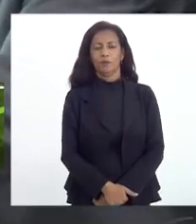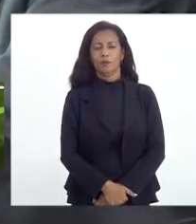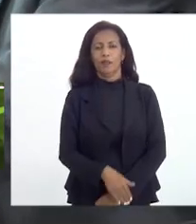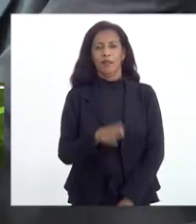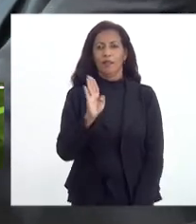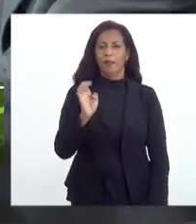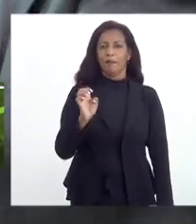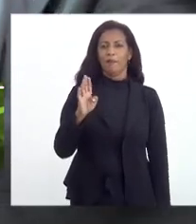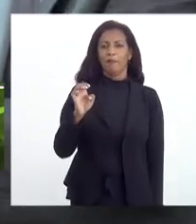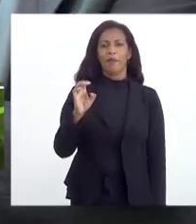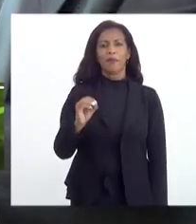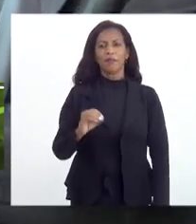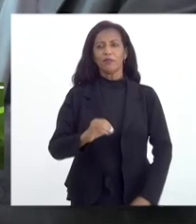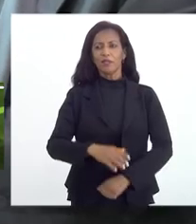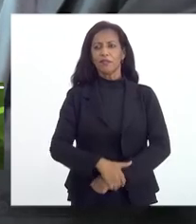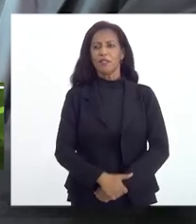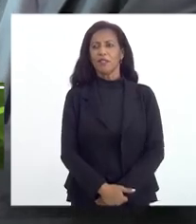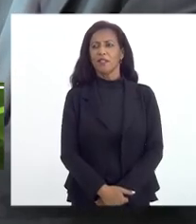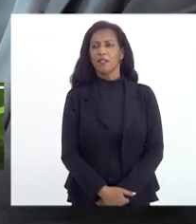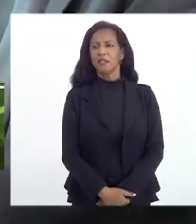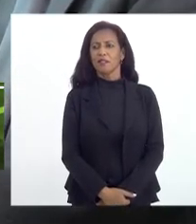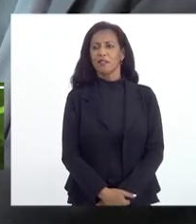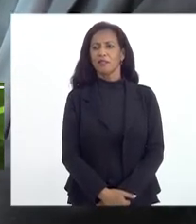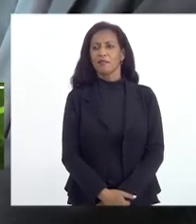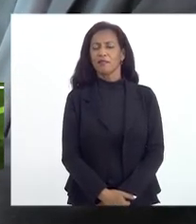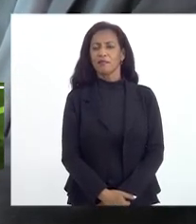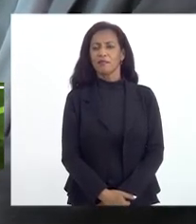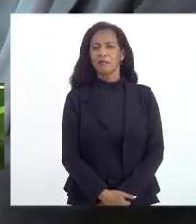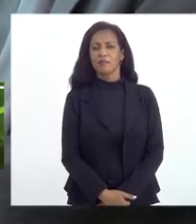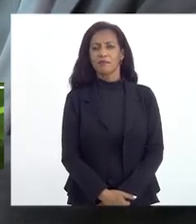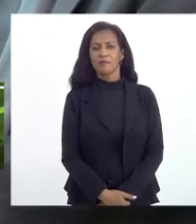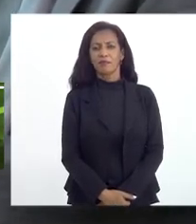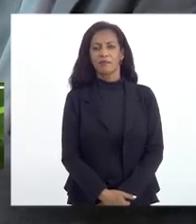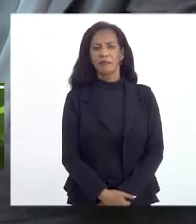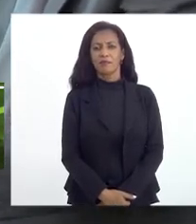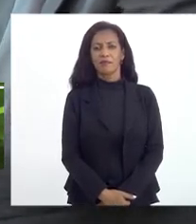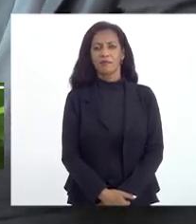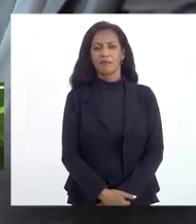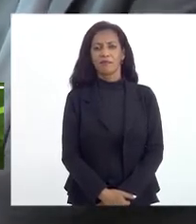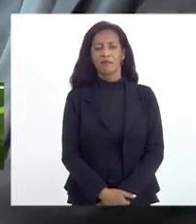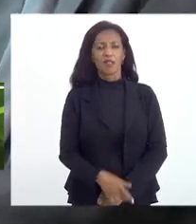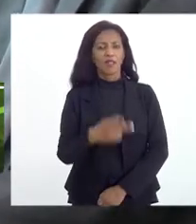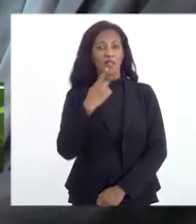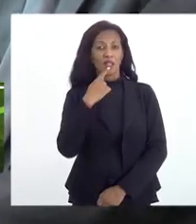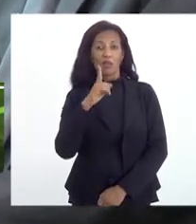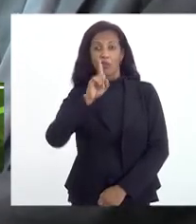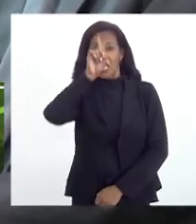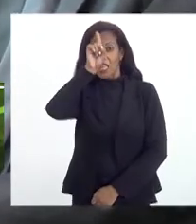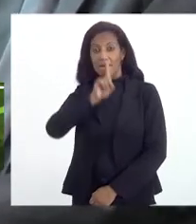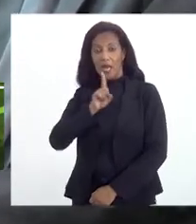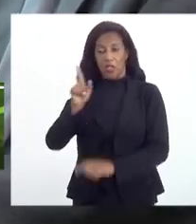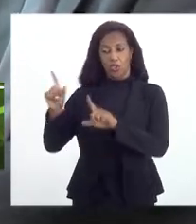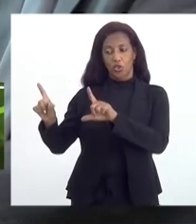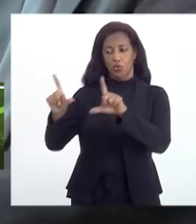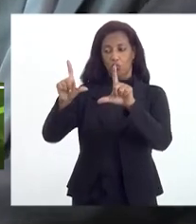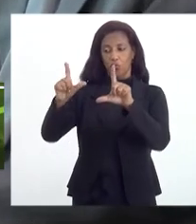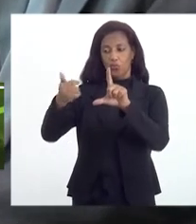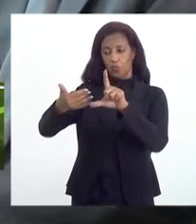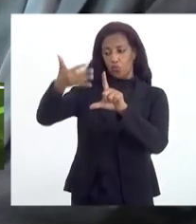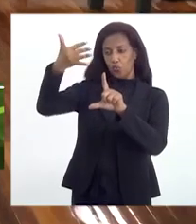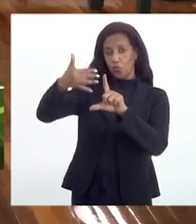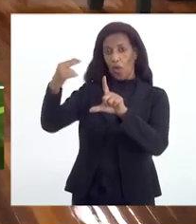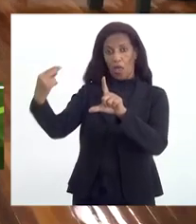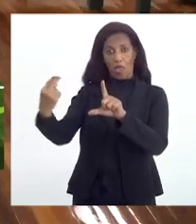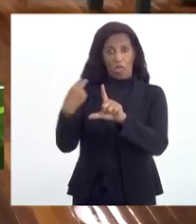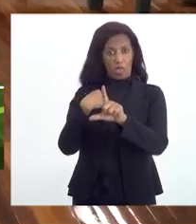Bebeto, escutando bem, mas está fechado para mim o seu vídeo. É, o meu também. Aqui também não está... Eu estou vendo